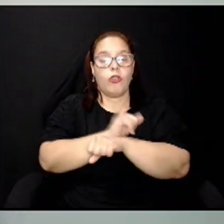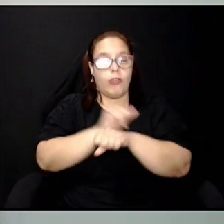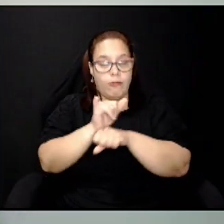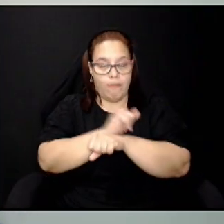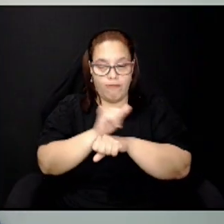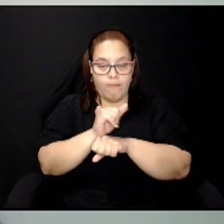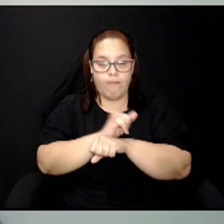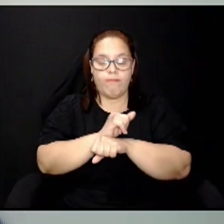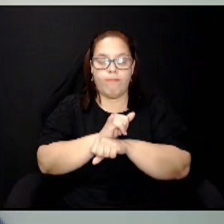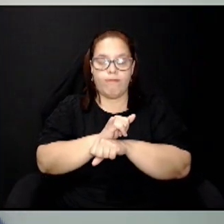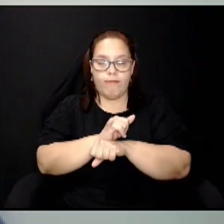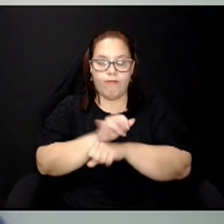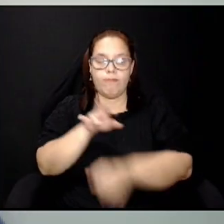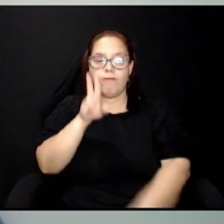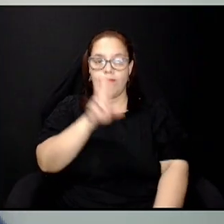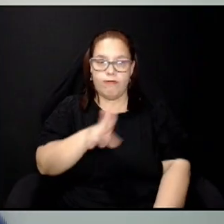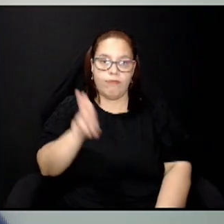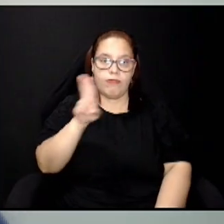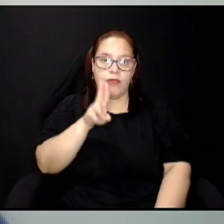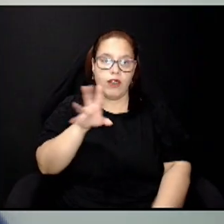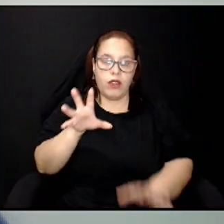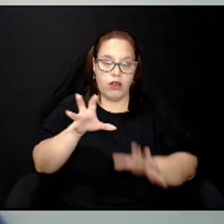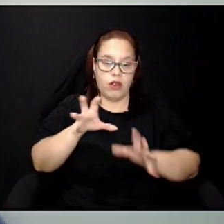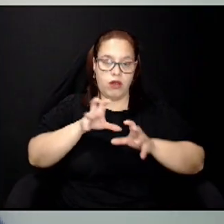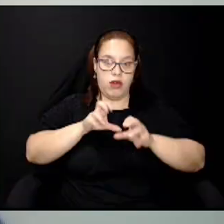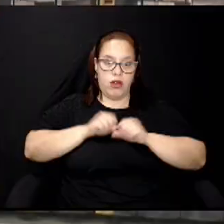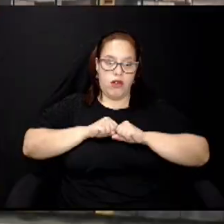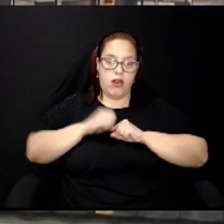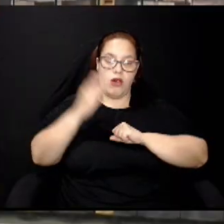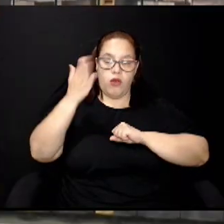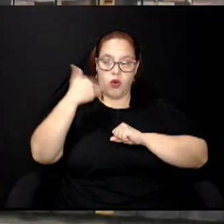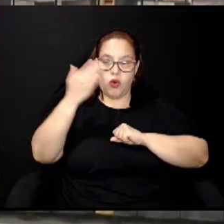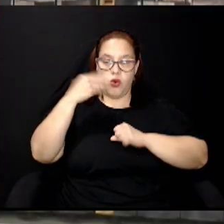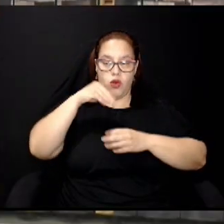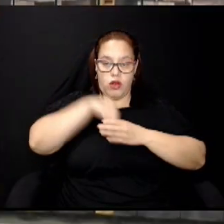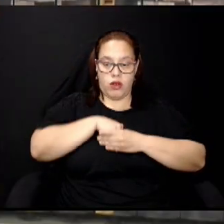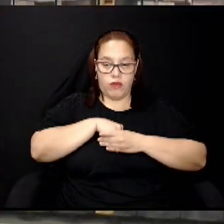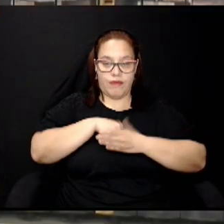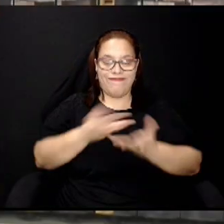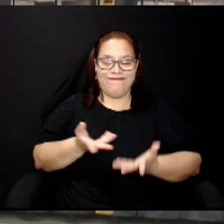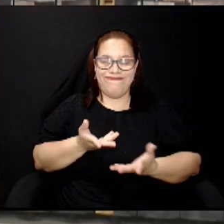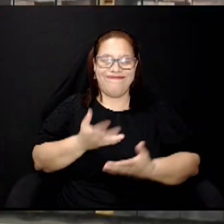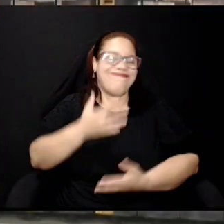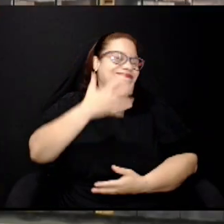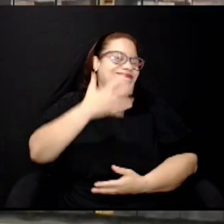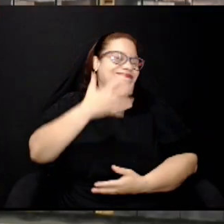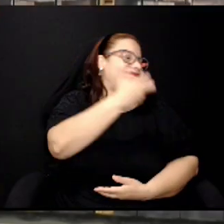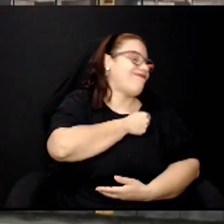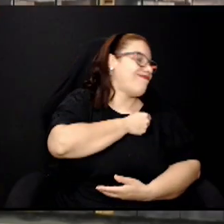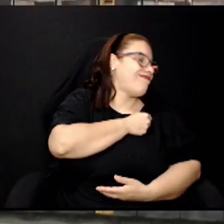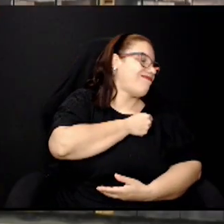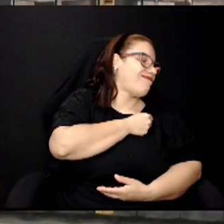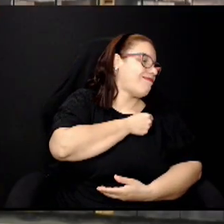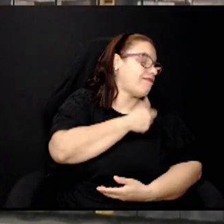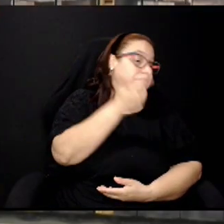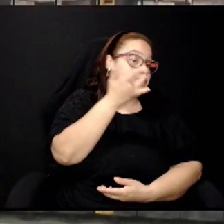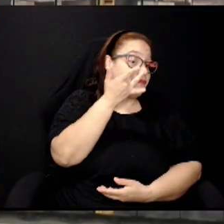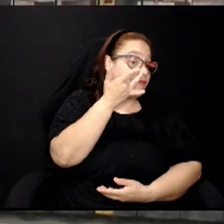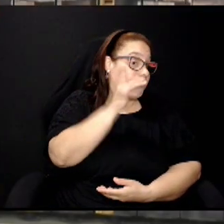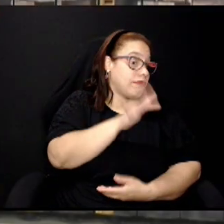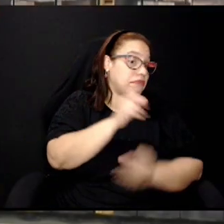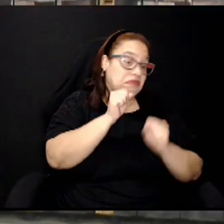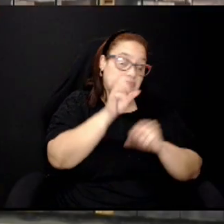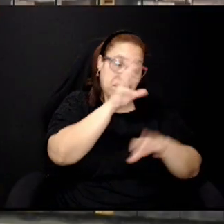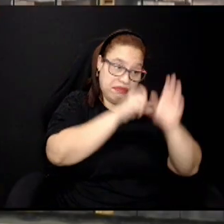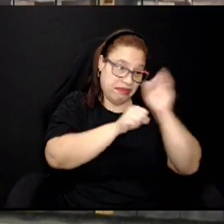gente utiliza aí para reter o calor. Olha que maravilhoso, né? Então, coisas que a gente não sabe pode aprender de